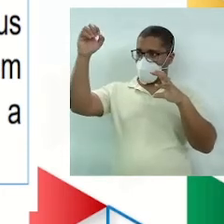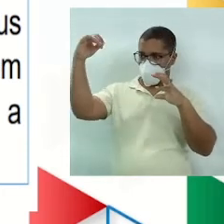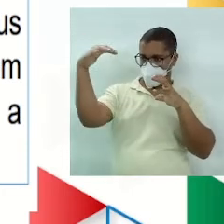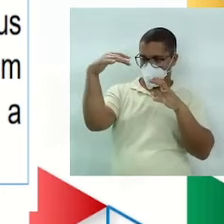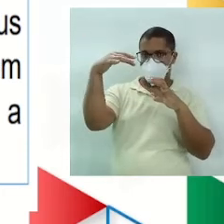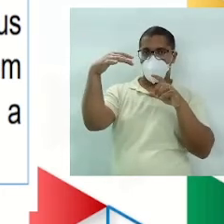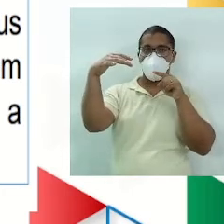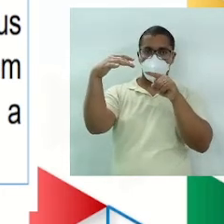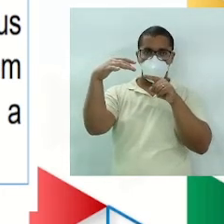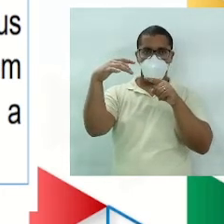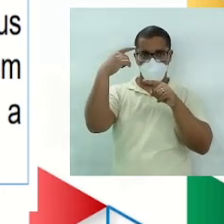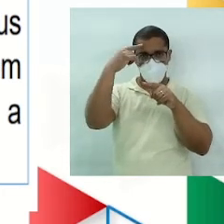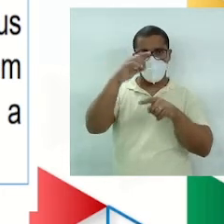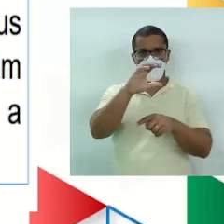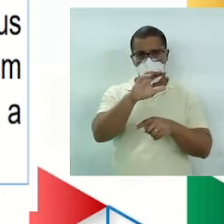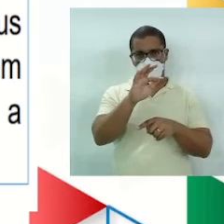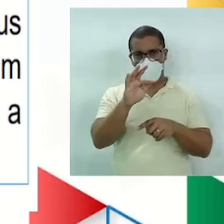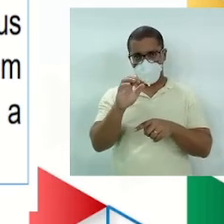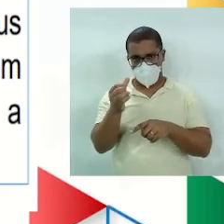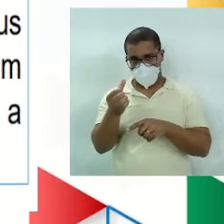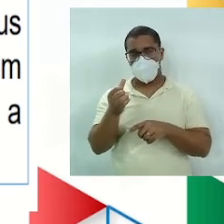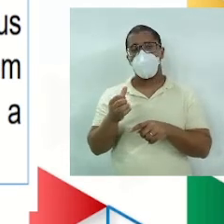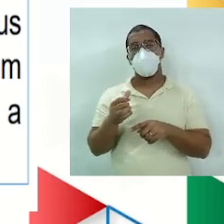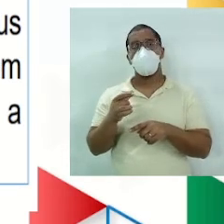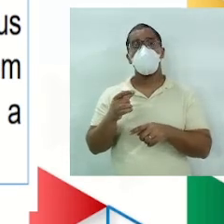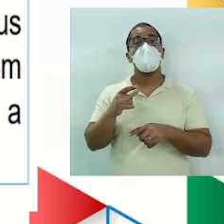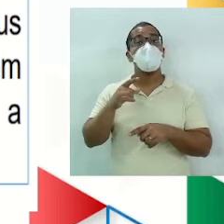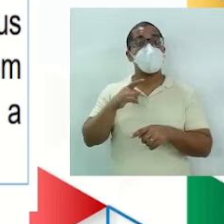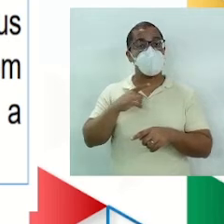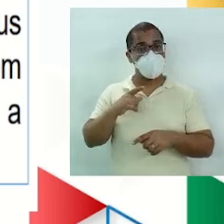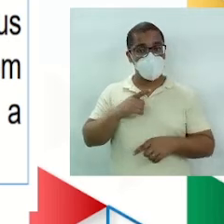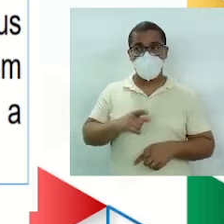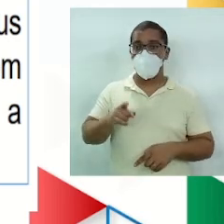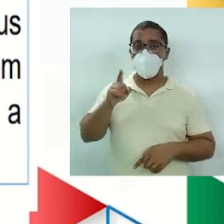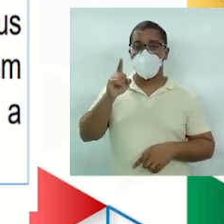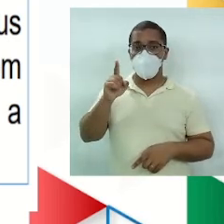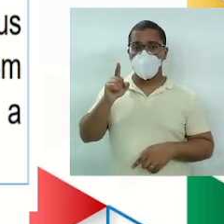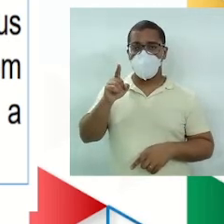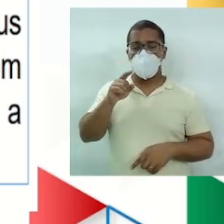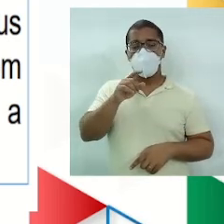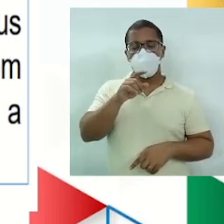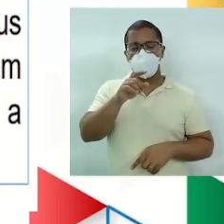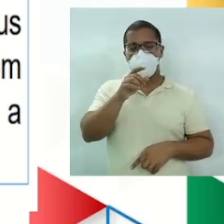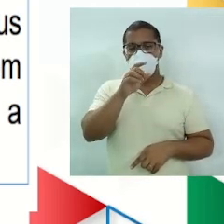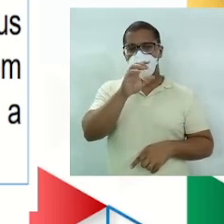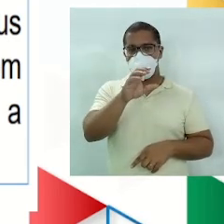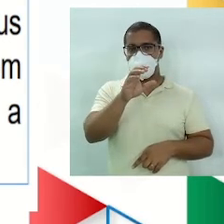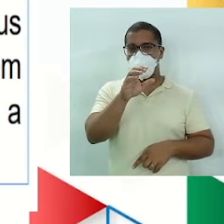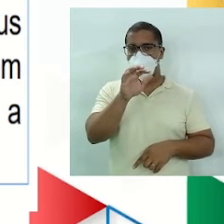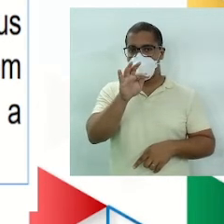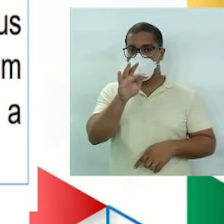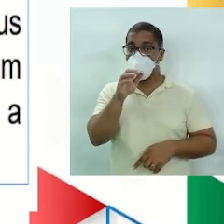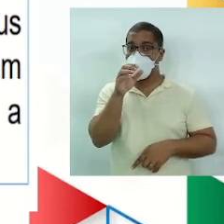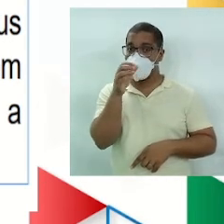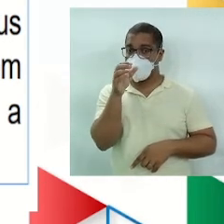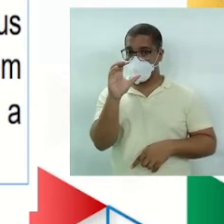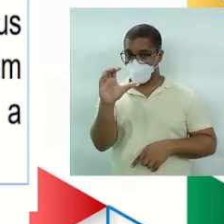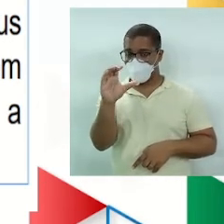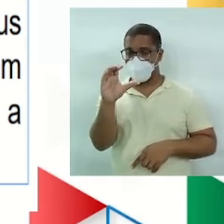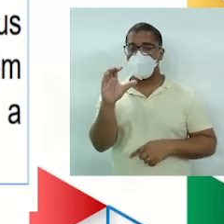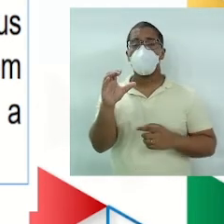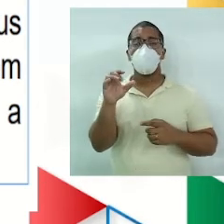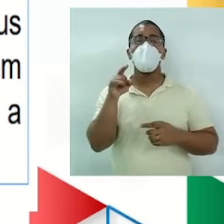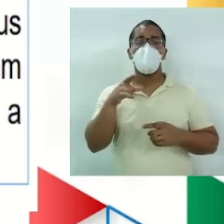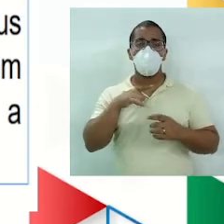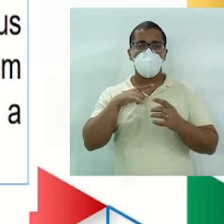os clorofluorcarbonos, têm suas moléculas decompostas, fazendo com que seus átomos livres